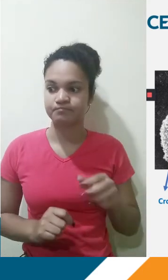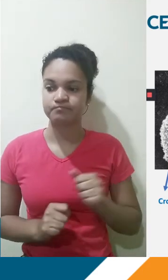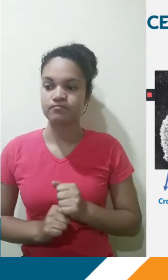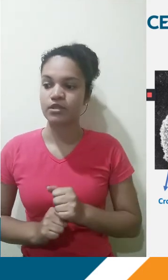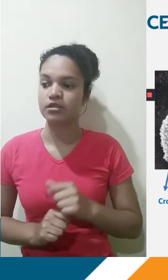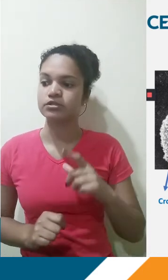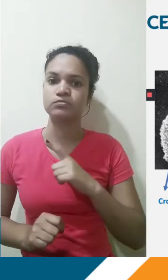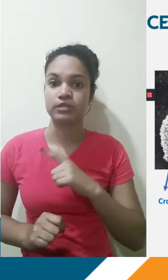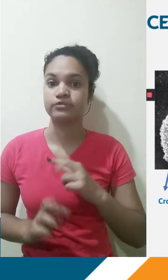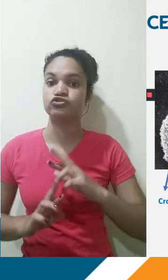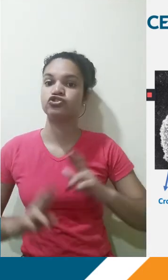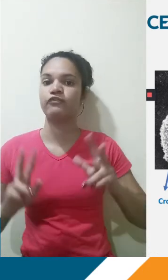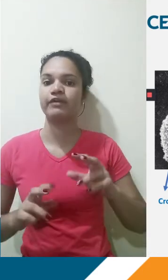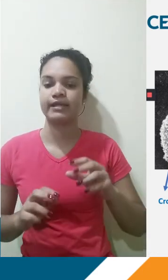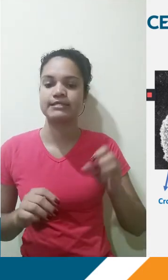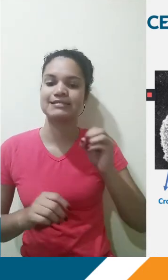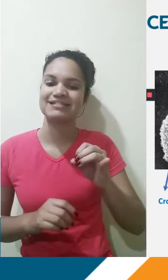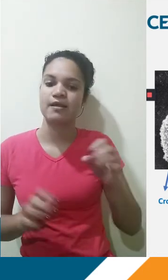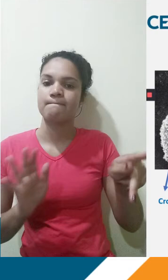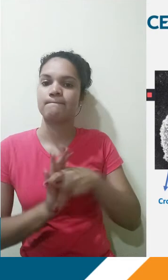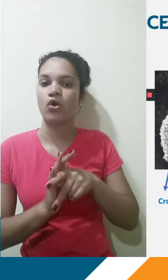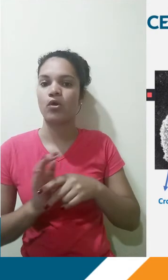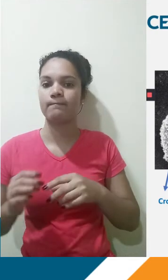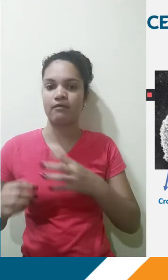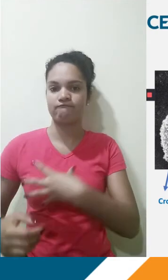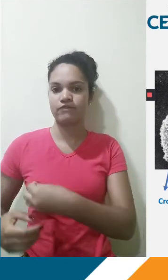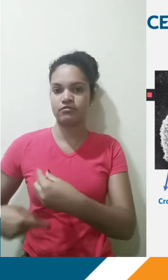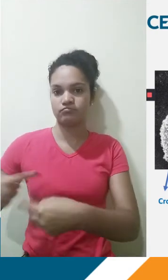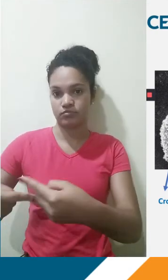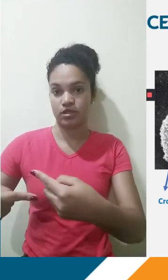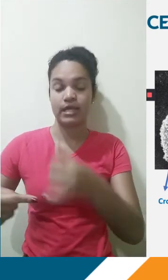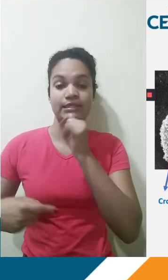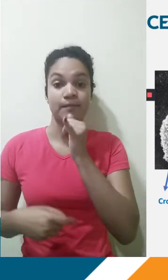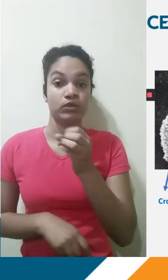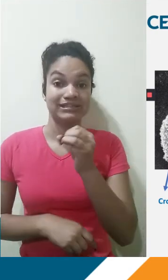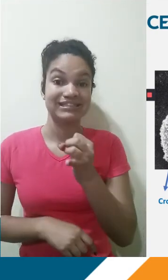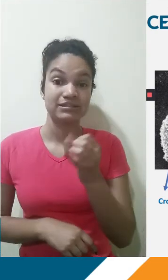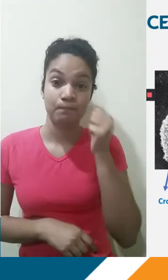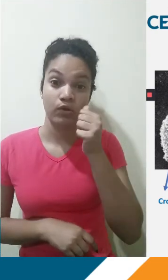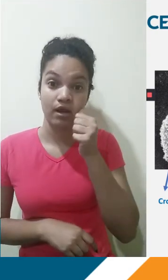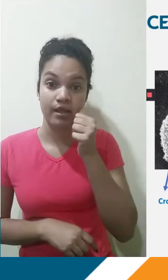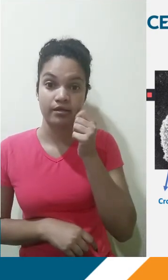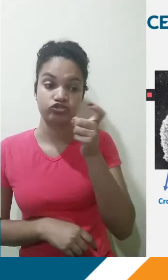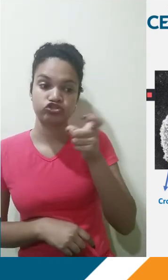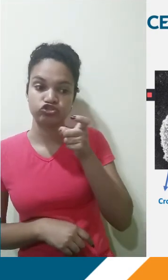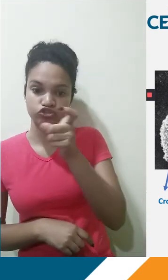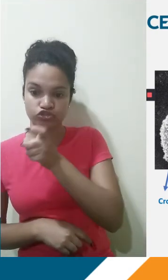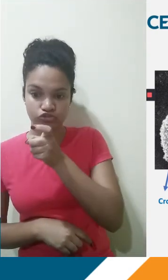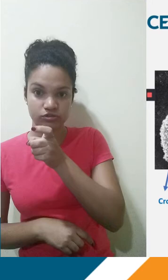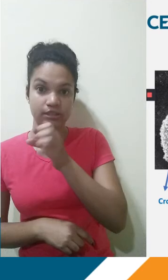cromossomos chamados sexuais, duplo X na mulher e XY no